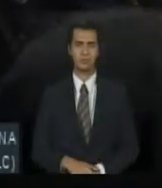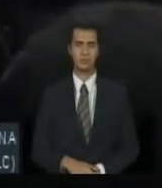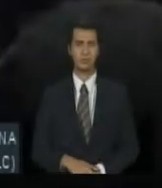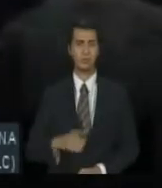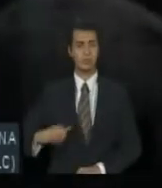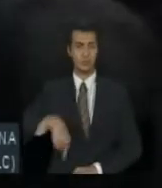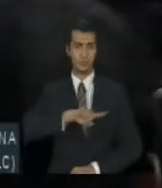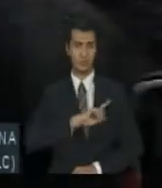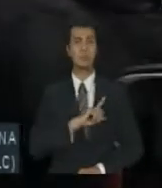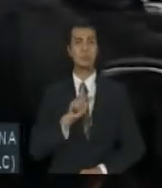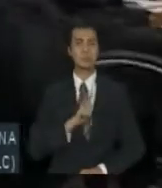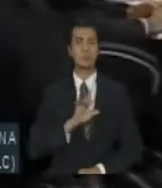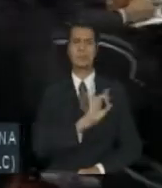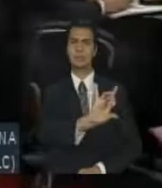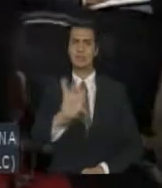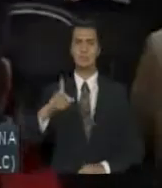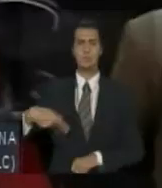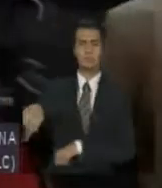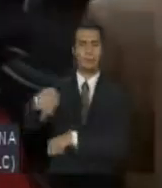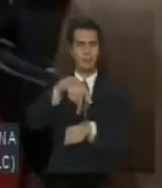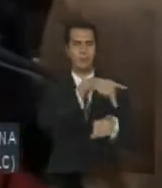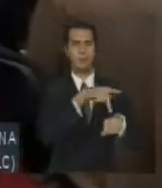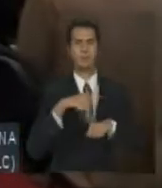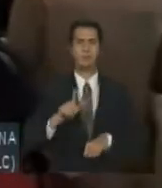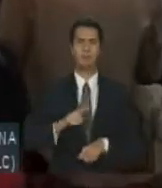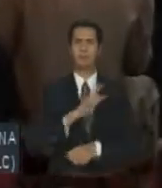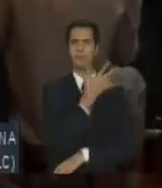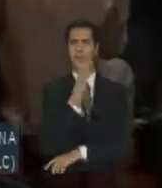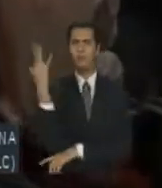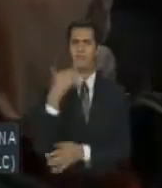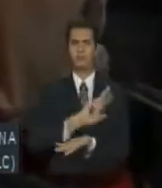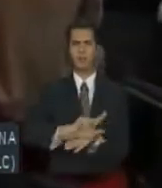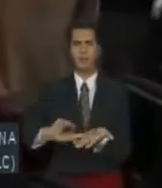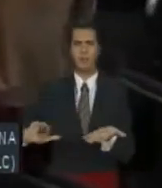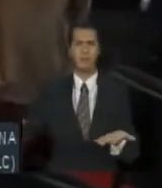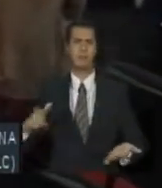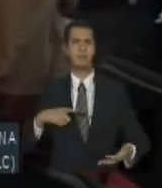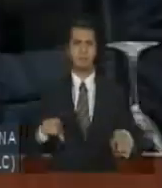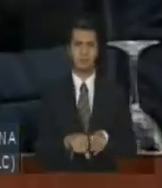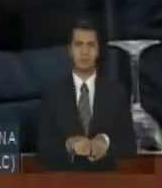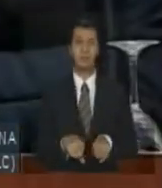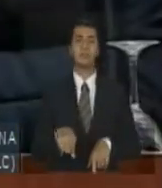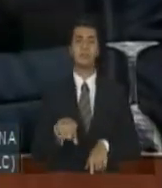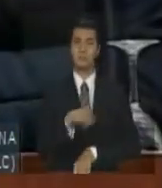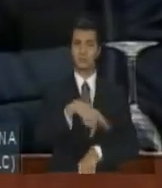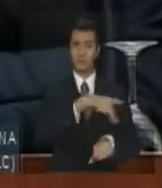países com grande biodiversidade, países onde